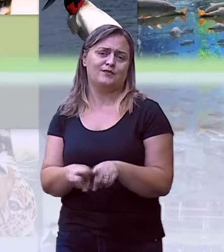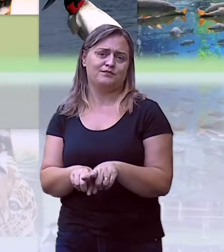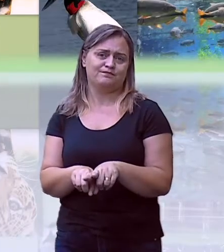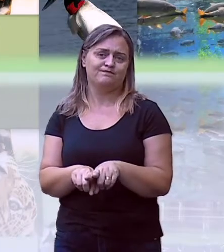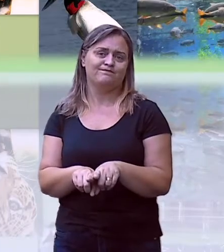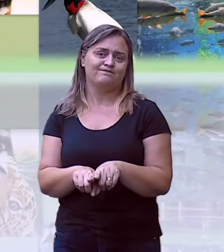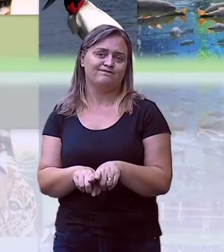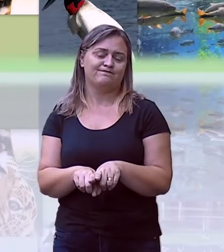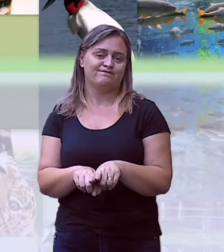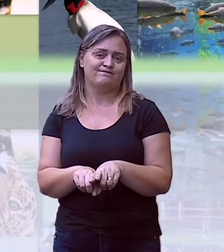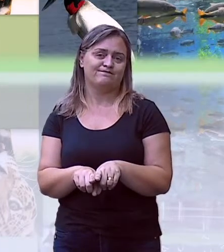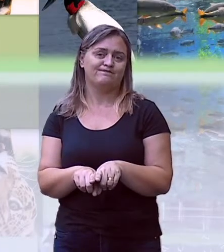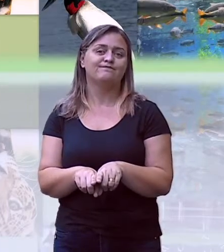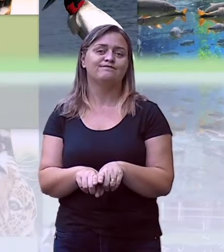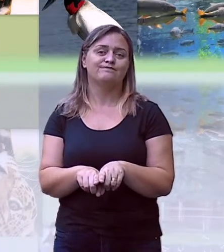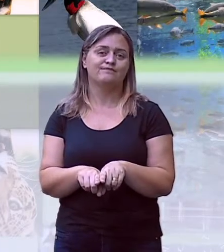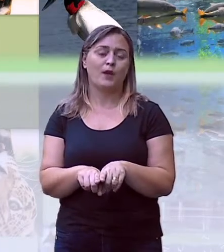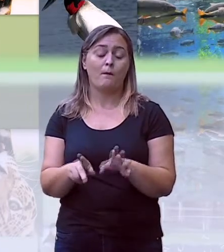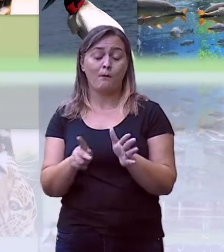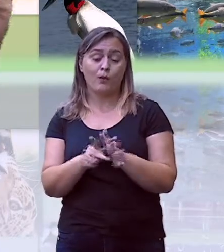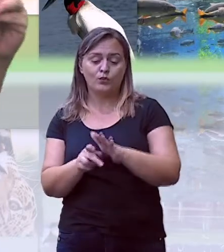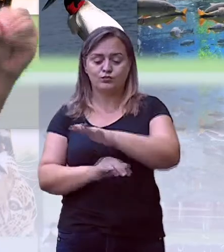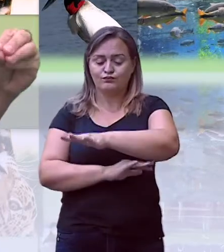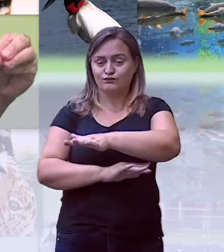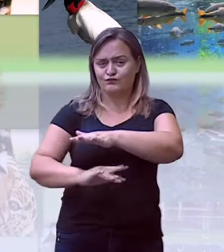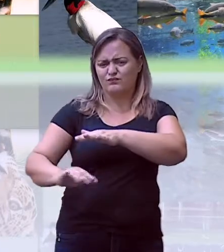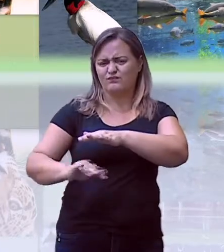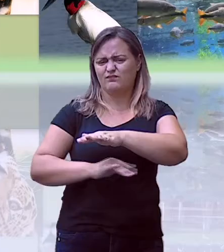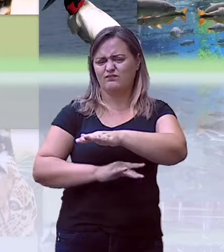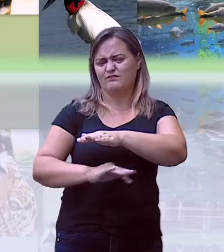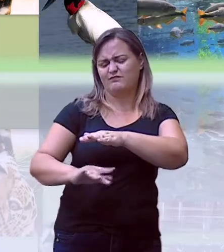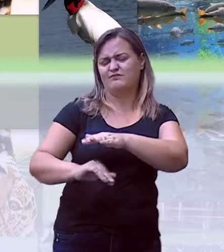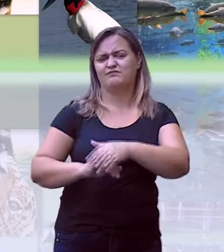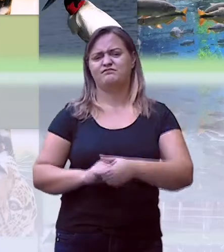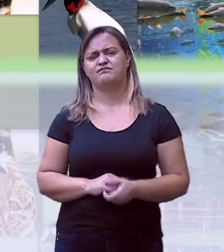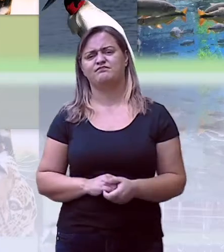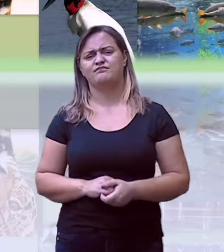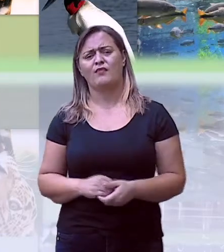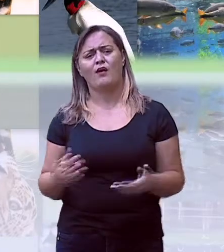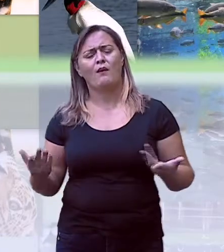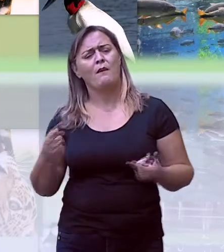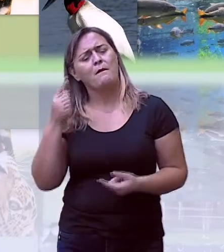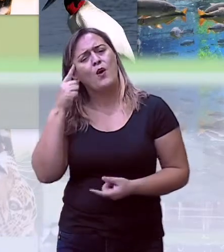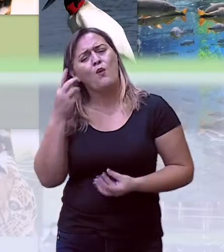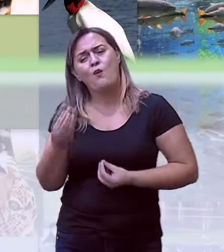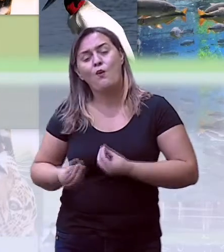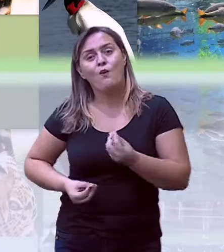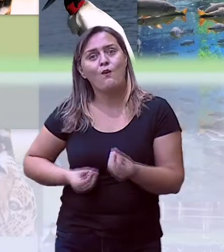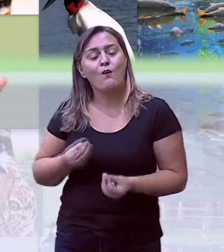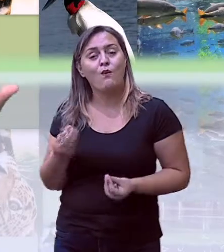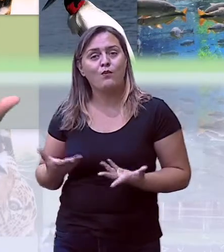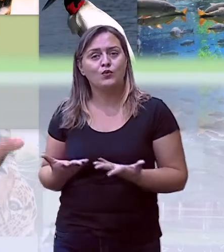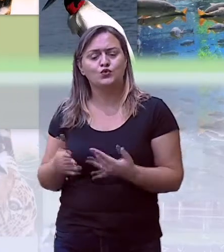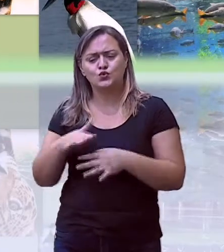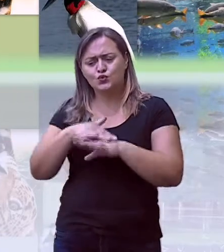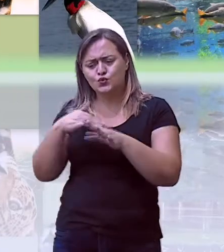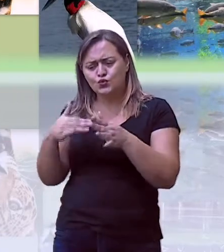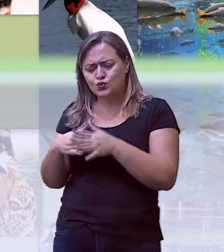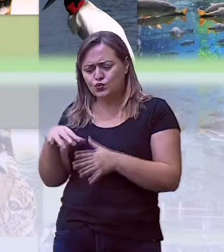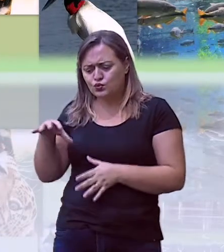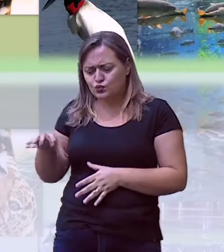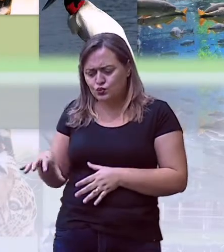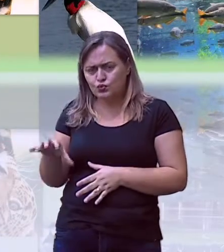piaú. E aí, como seria todo este espaço? O que eu teria mais